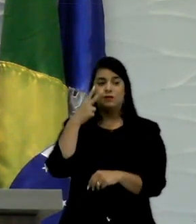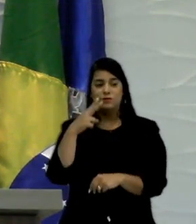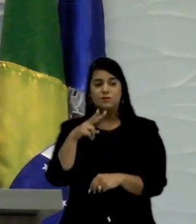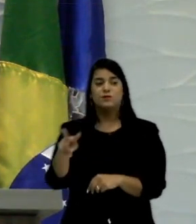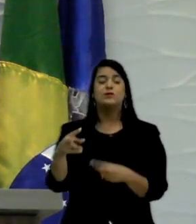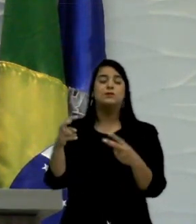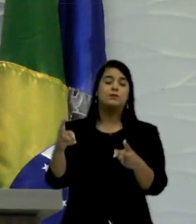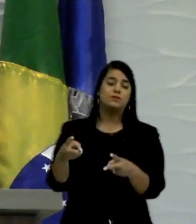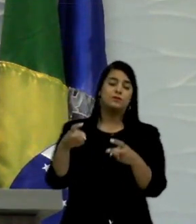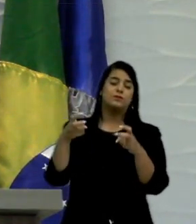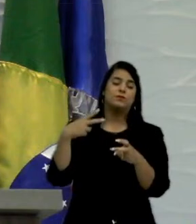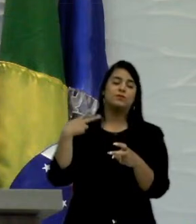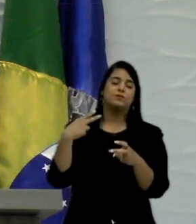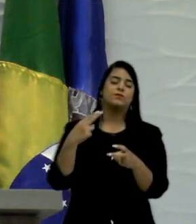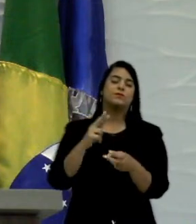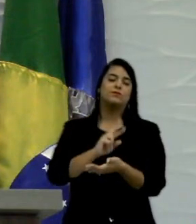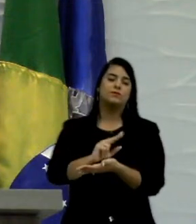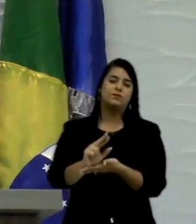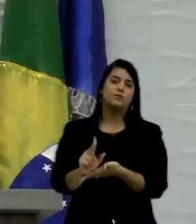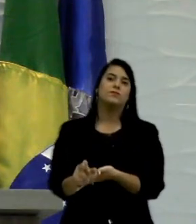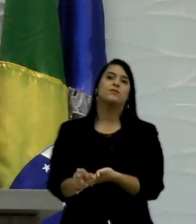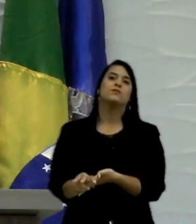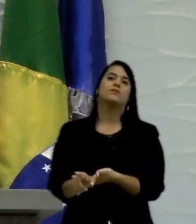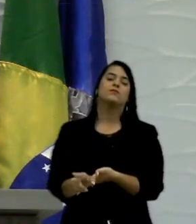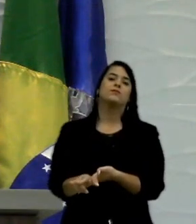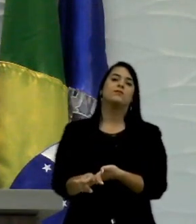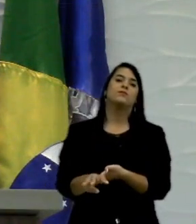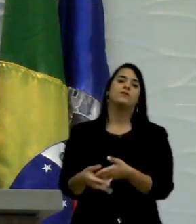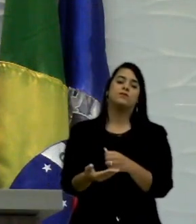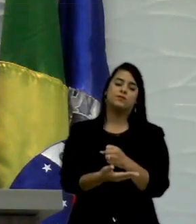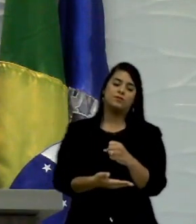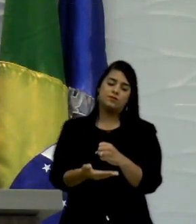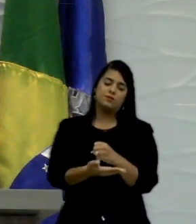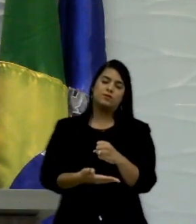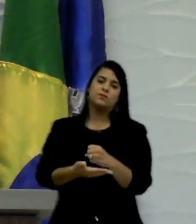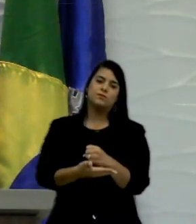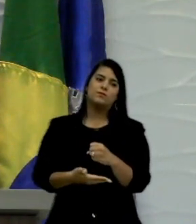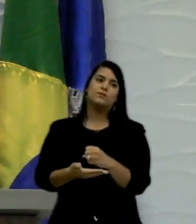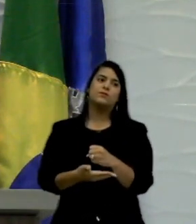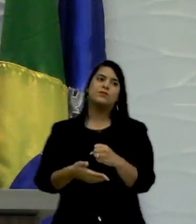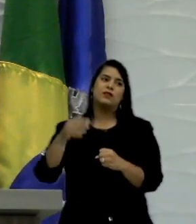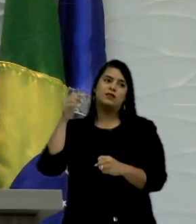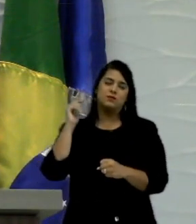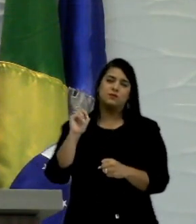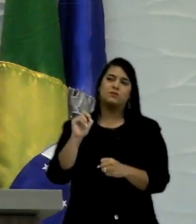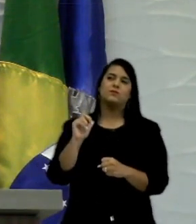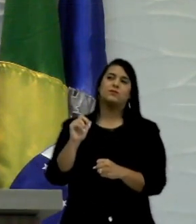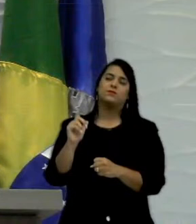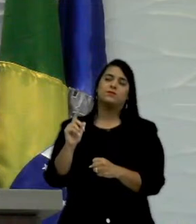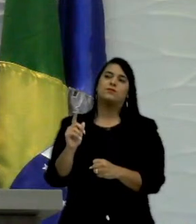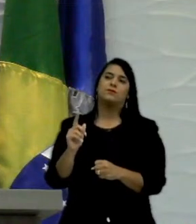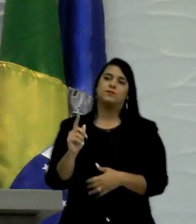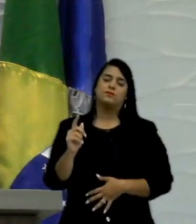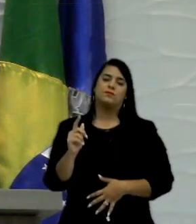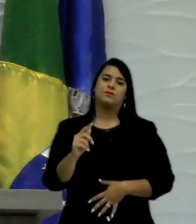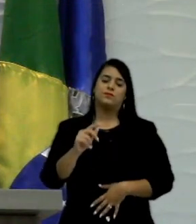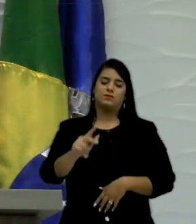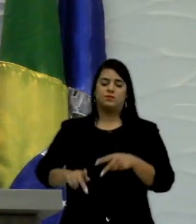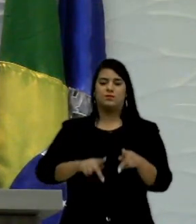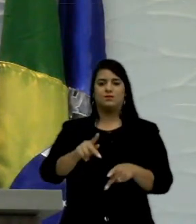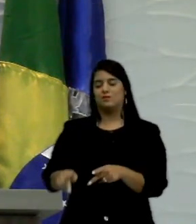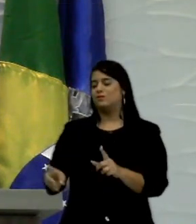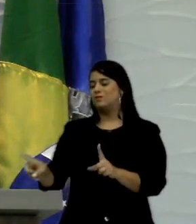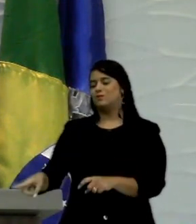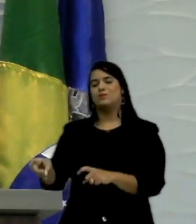da base nossa, né, com os tratores da prefeitura fazendo aração de terra. Isso é uma conquista para o nosso povo do campo, que a gente